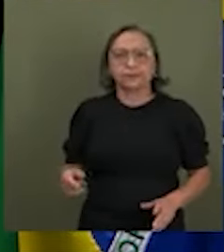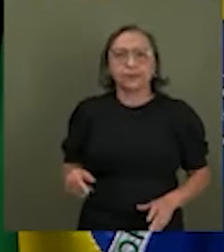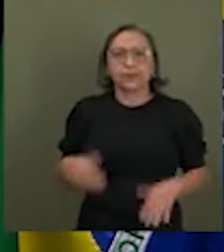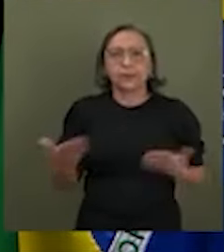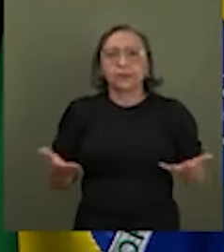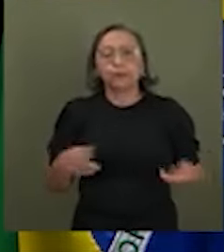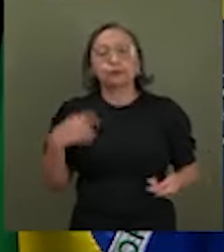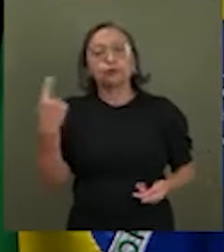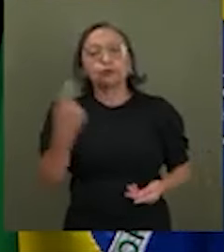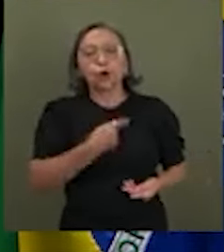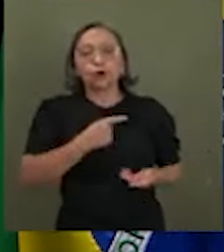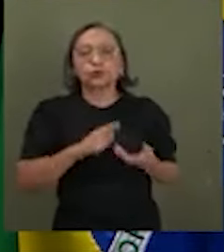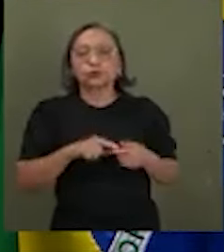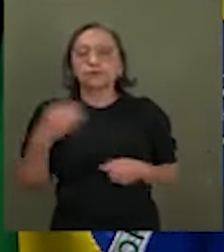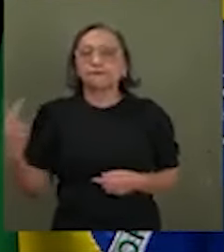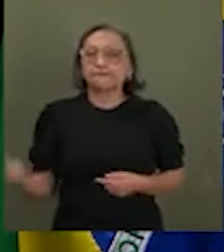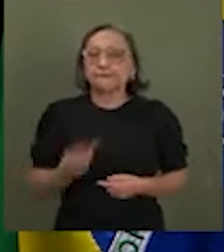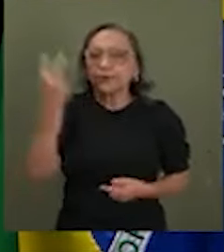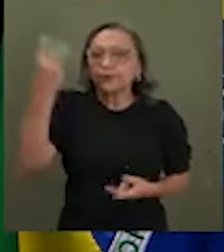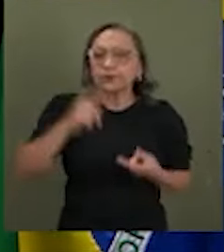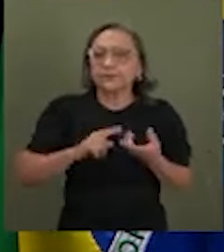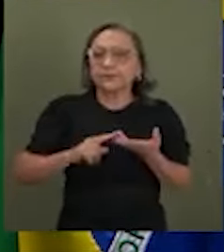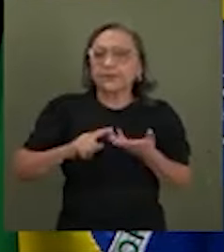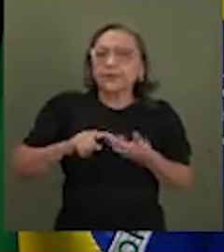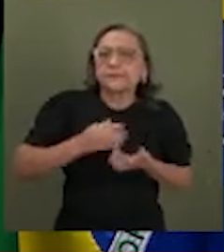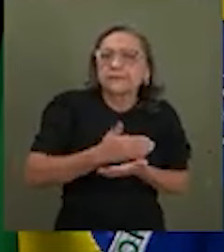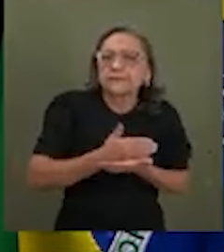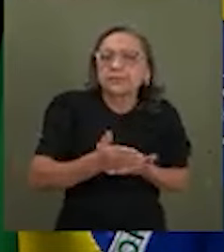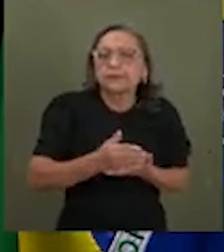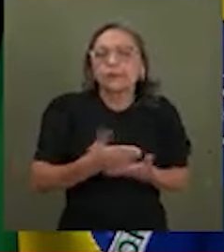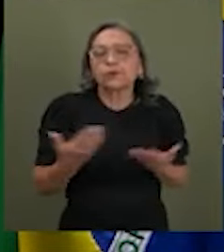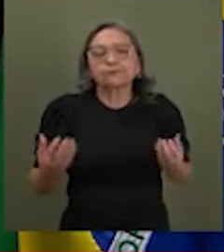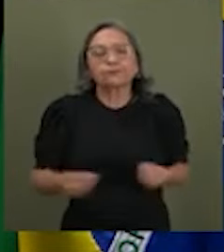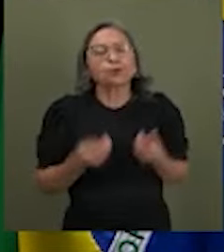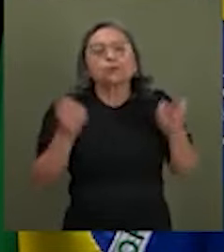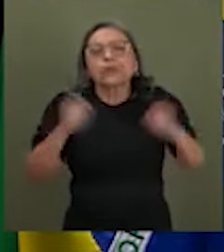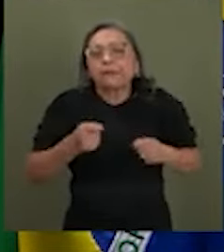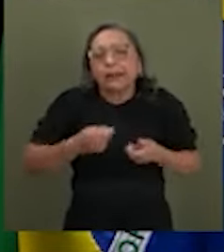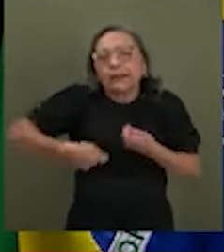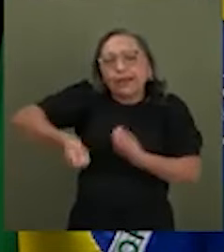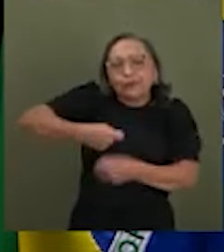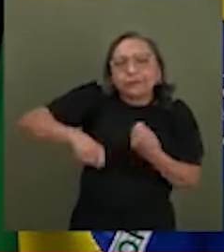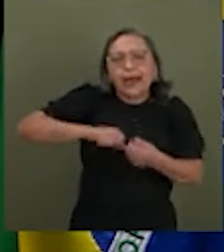Os nossos princípios e valores são inegociáveis.